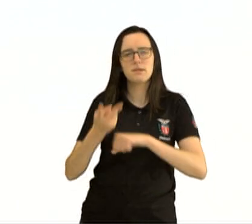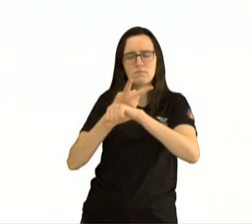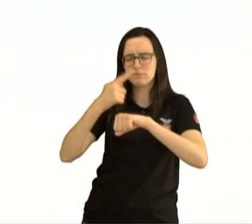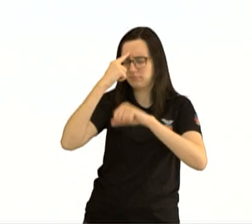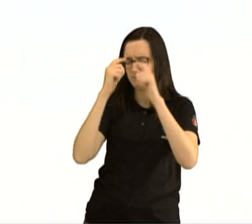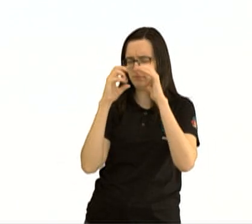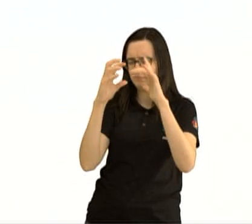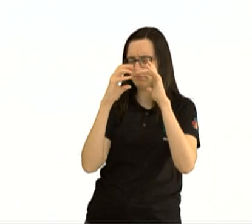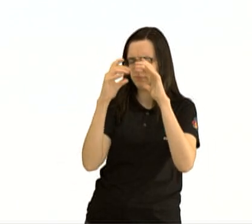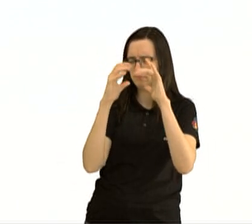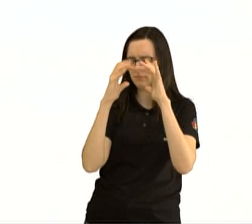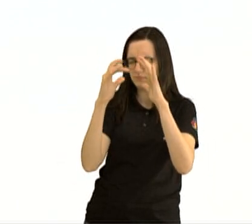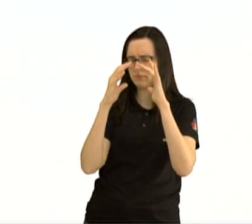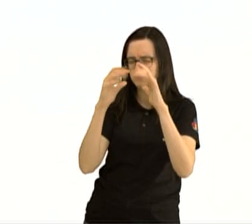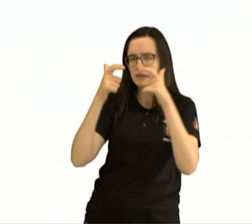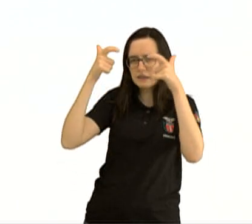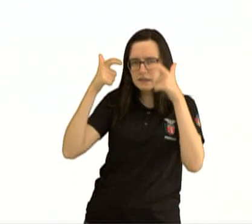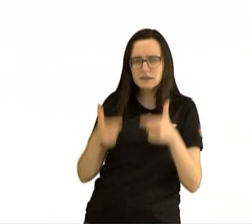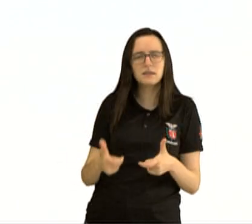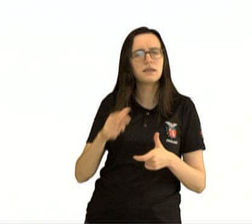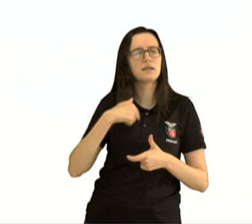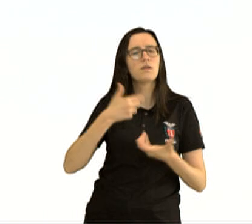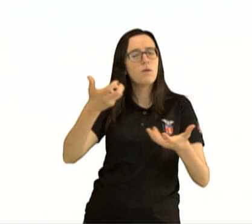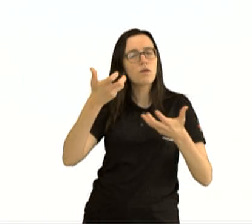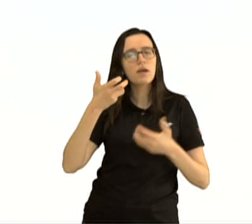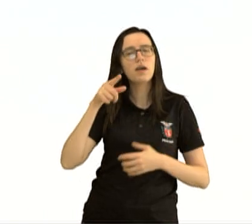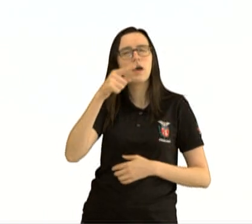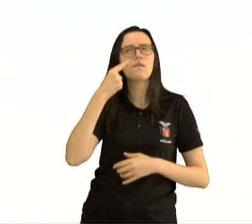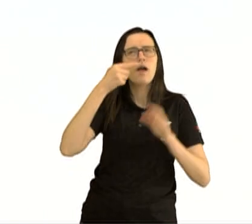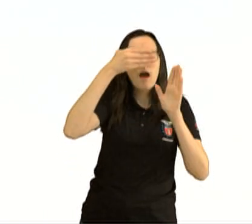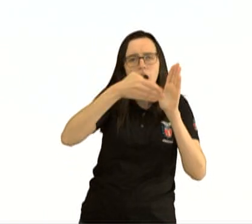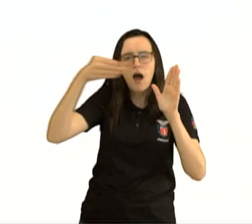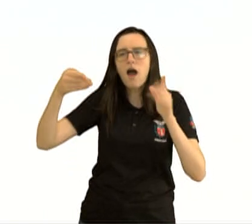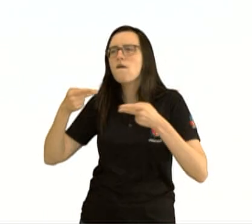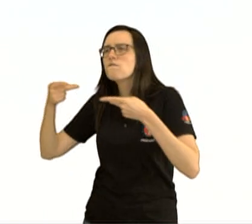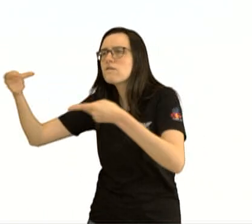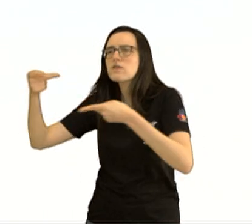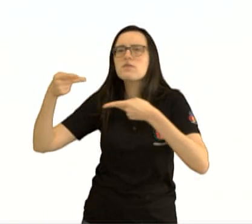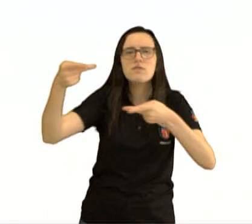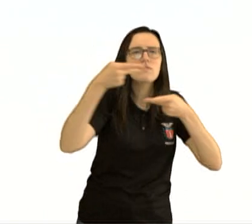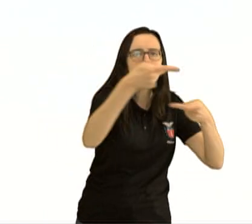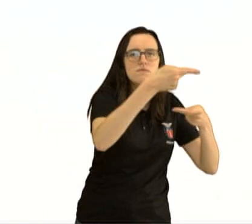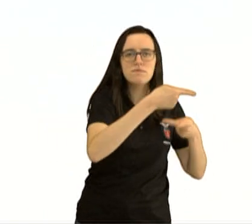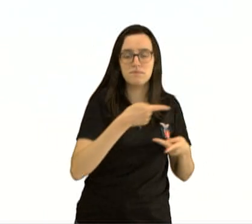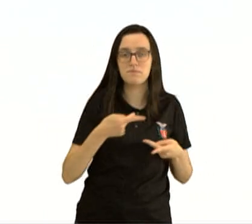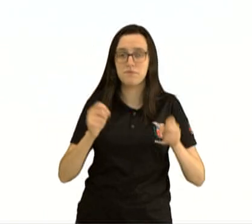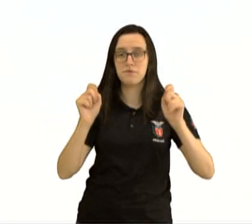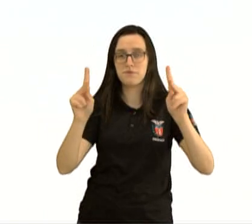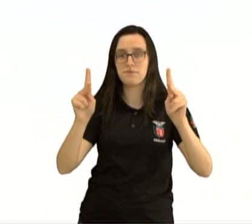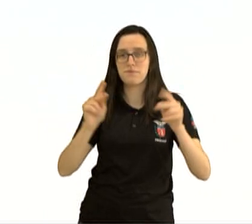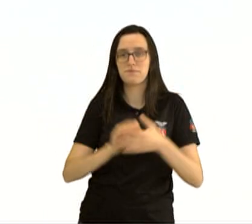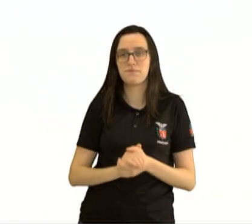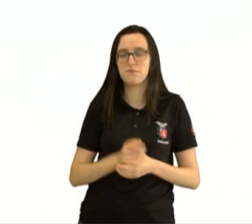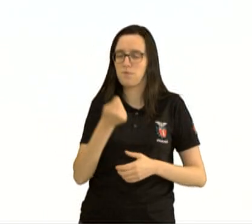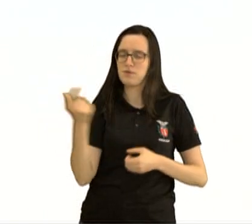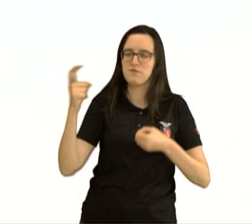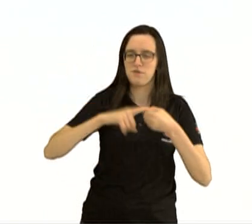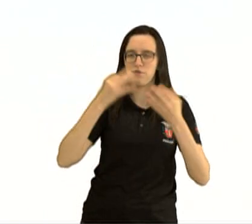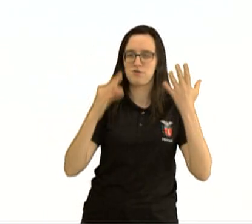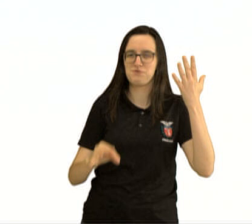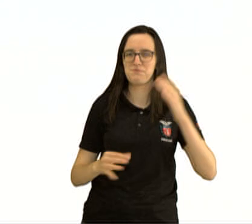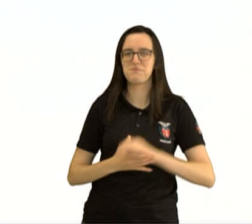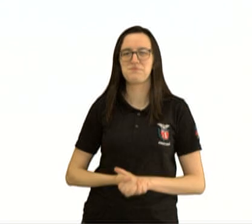cabeça de vocês a ordem. Eu quero que vocês escrevam ali a ordem dos lugares que ela visitou, ok? Já volto para